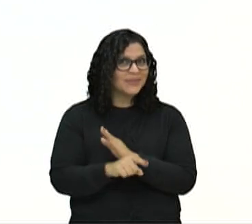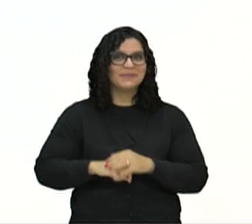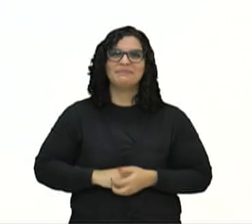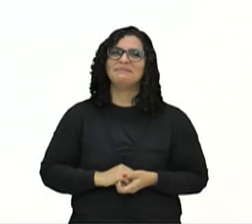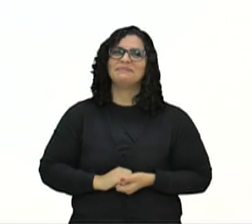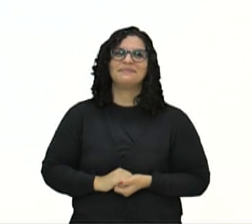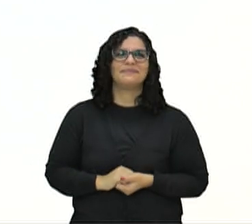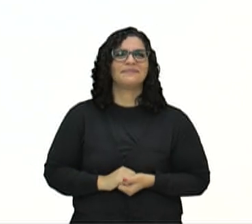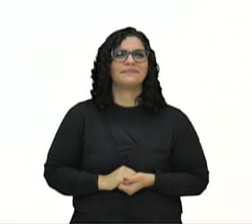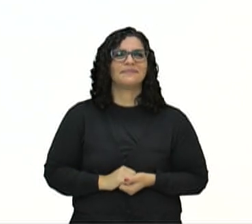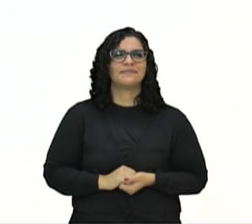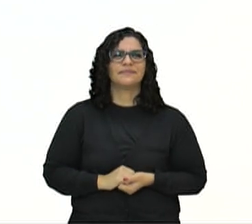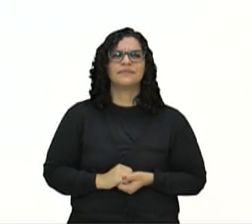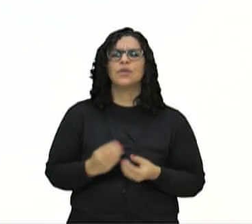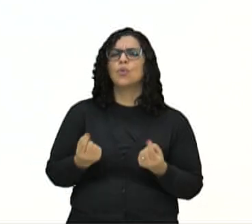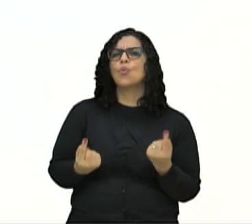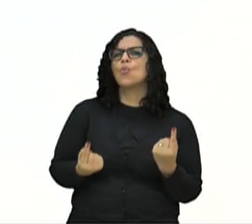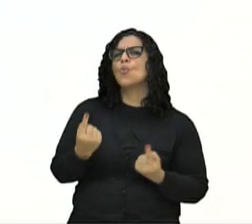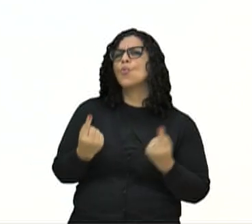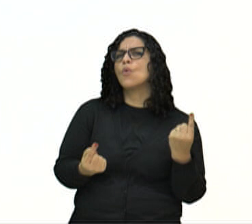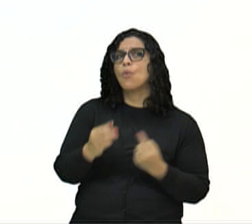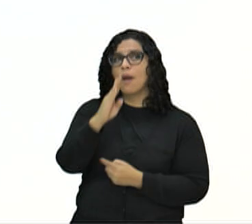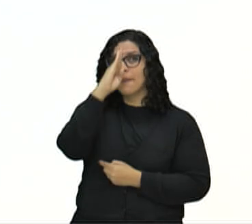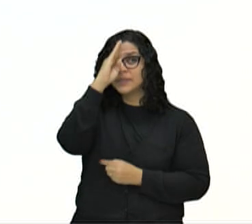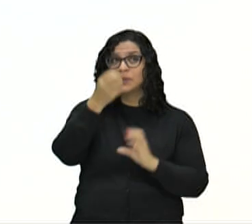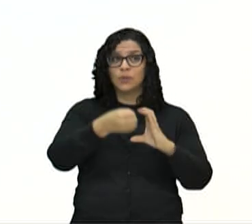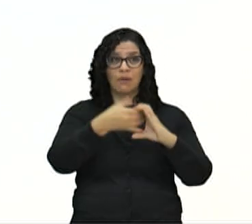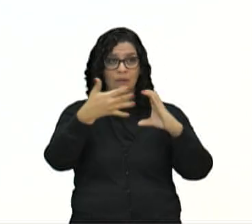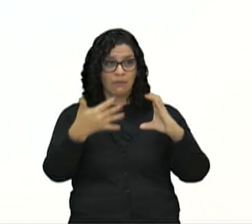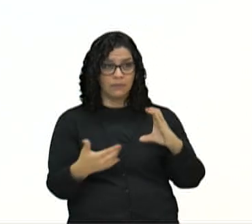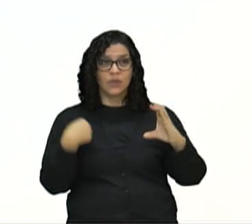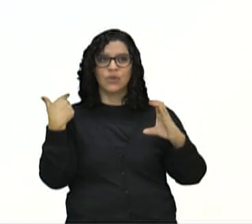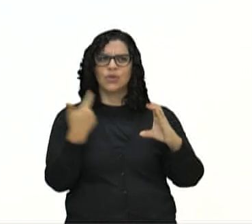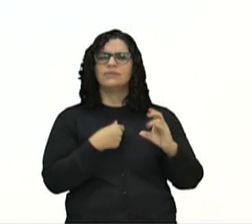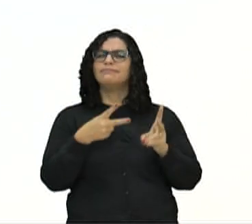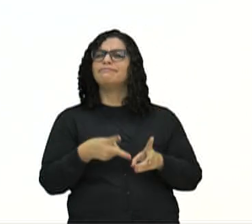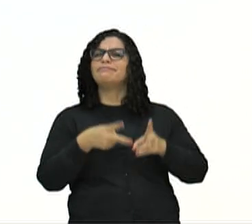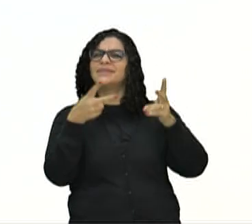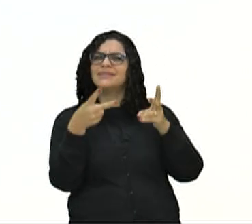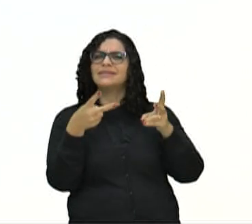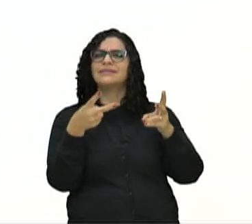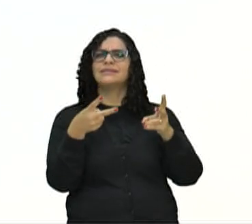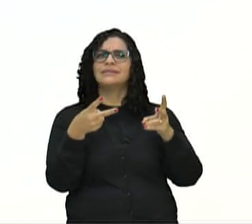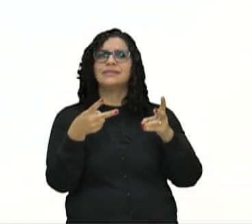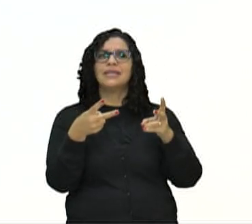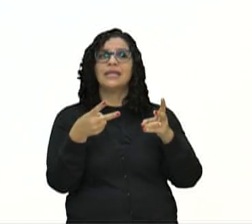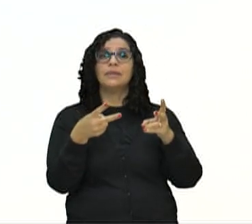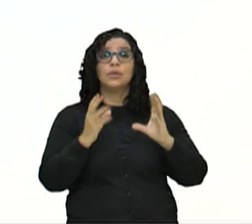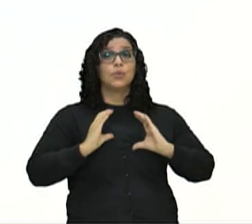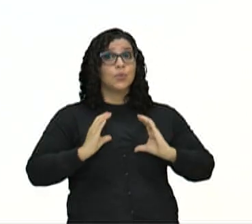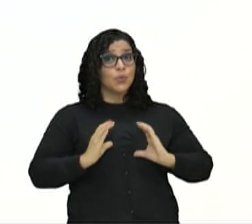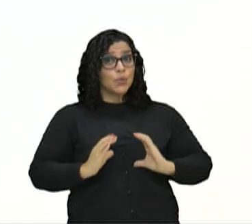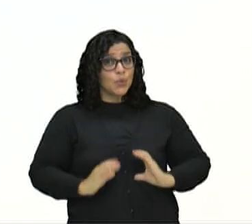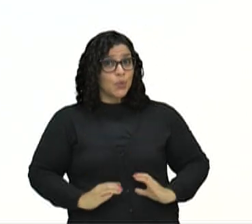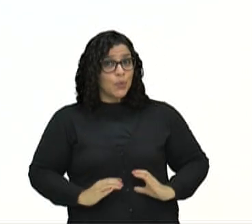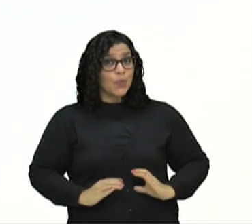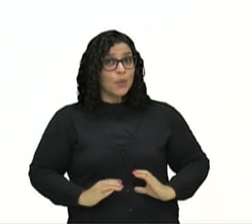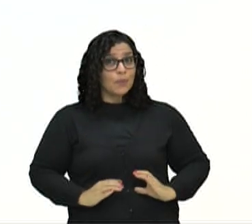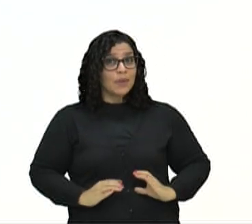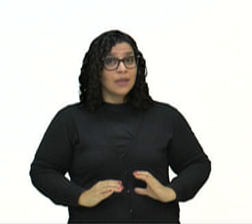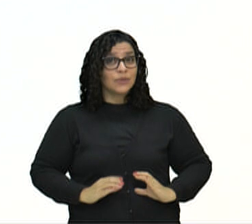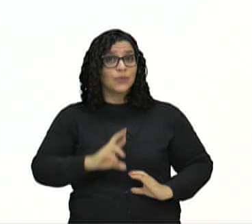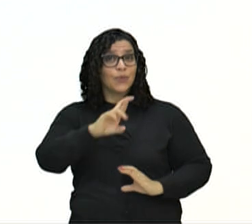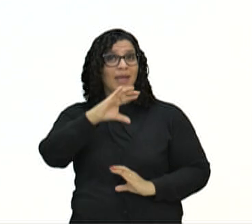quiz? Qual a principal característica que podemos perceber no comportamento do